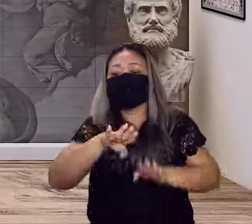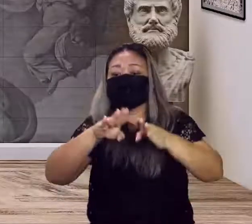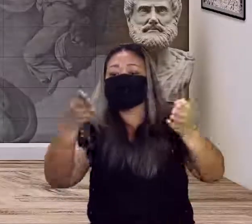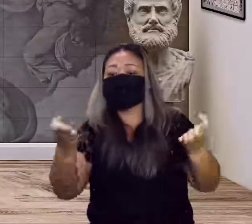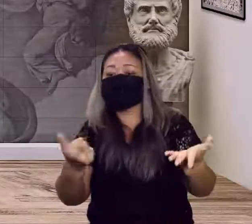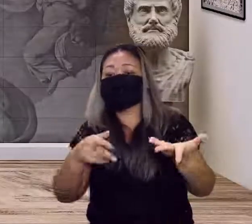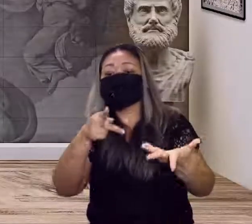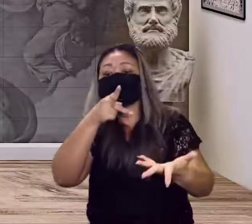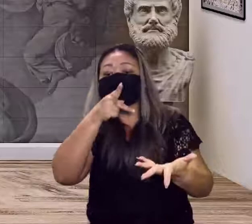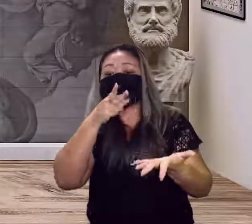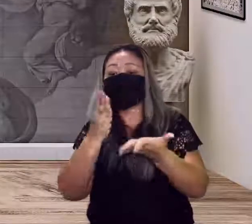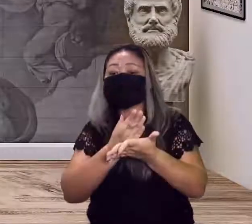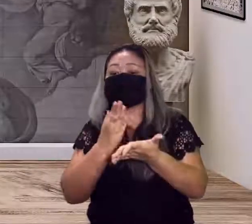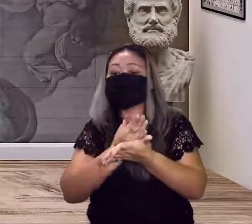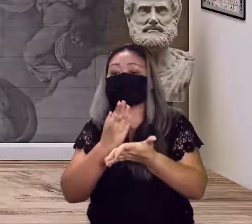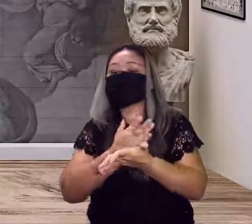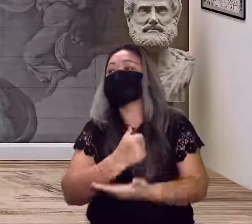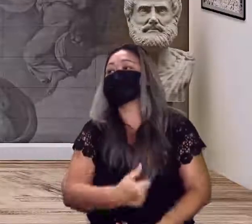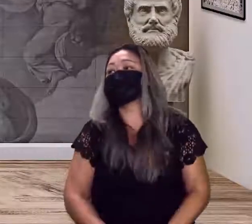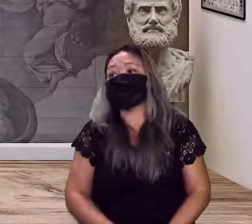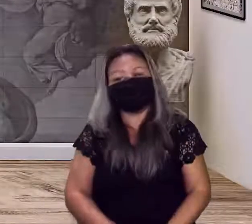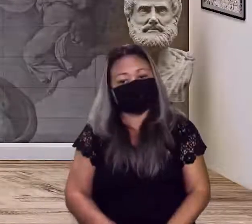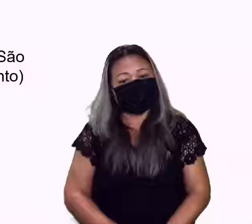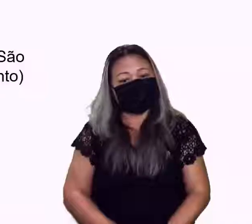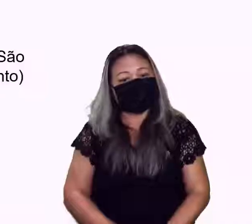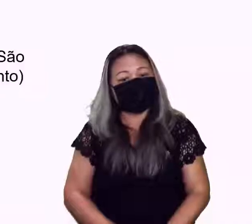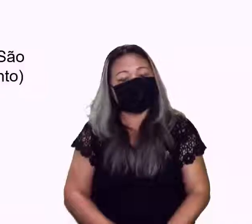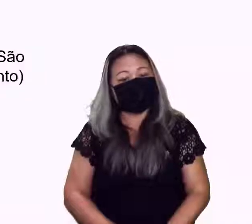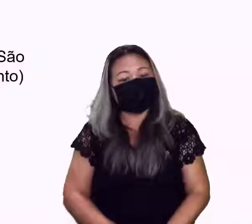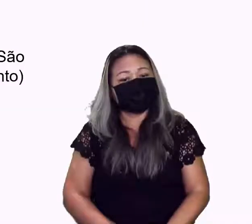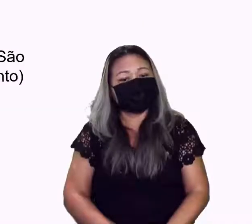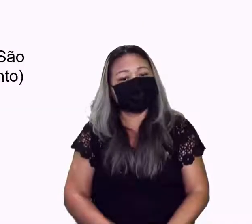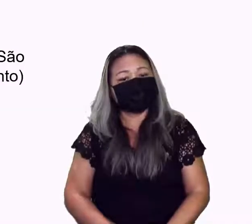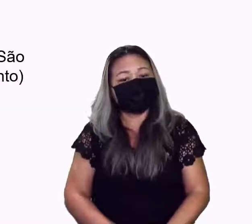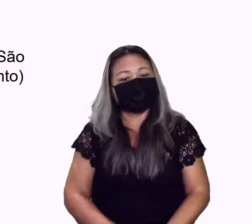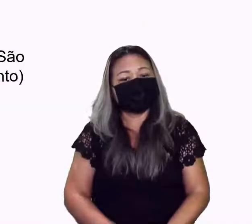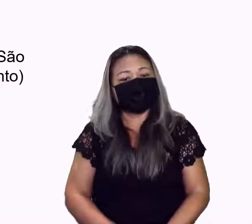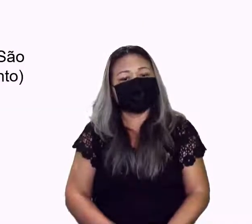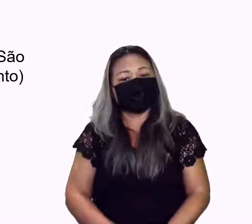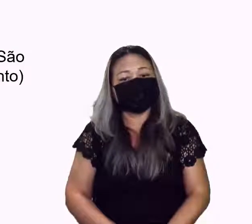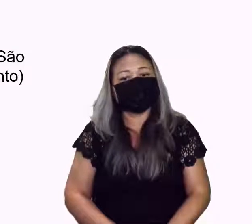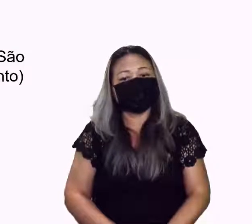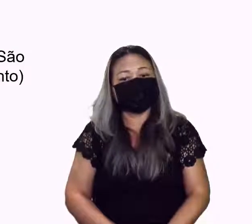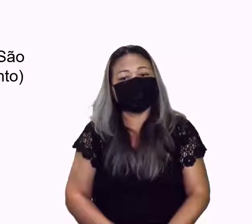de Platão, não é verdade? Olha aí. Então, vamos lá, continuando.